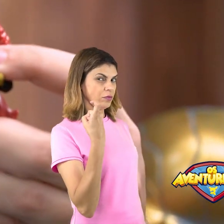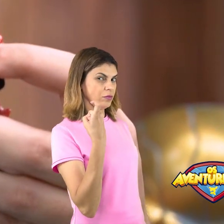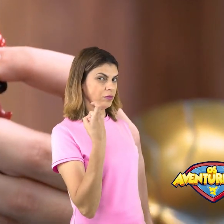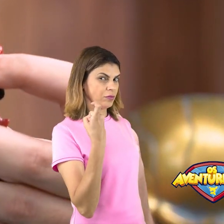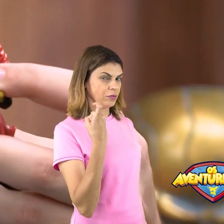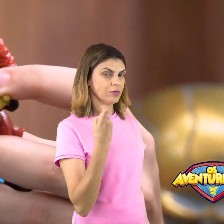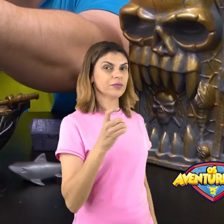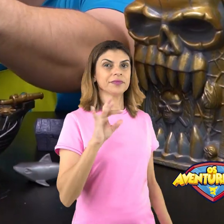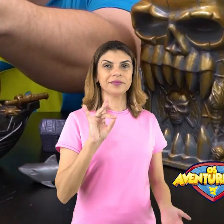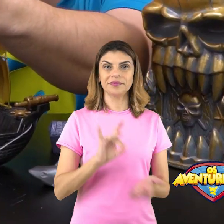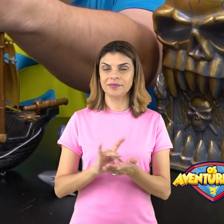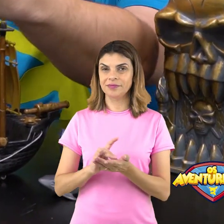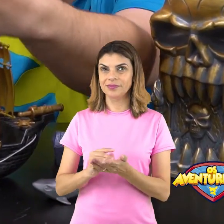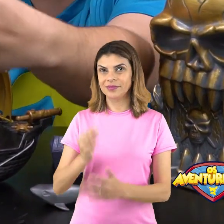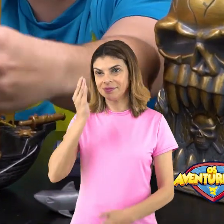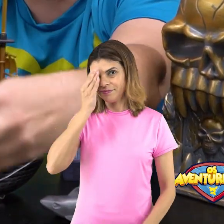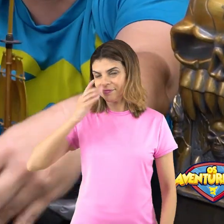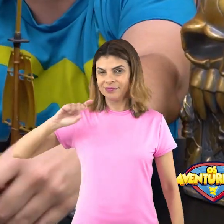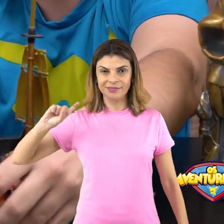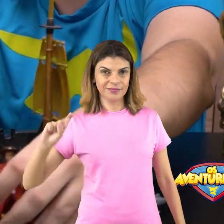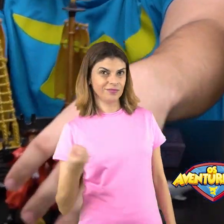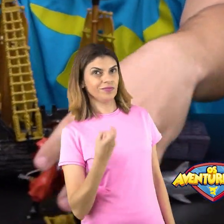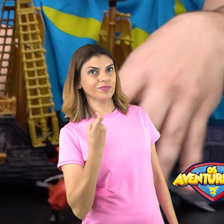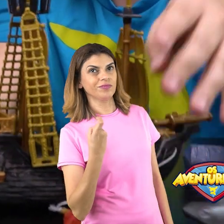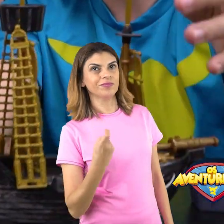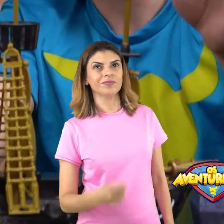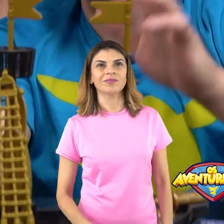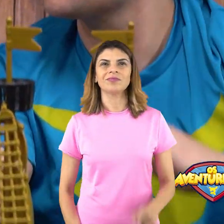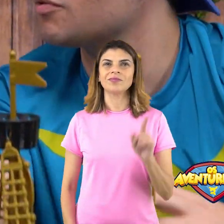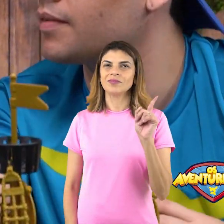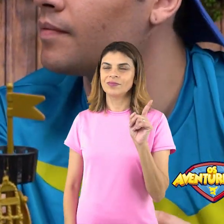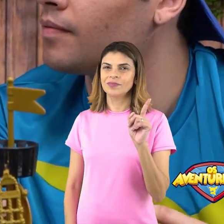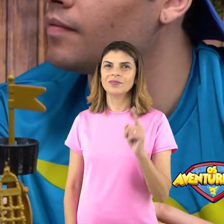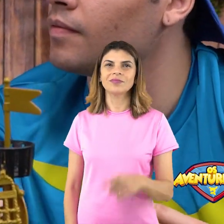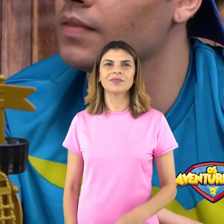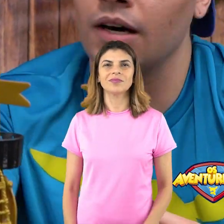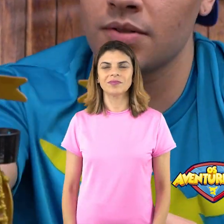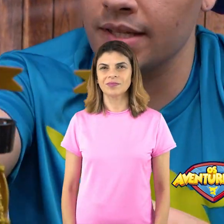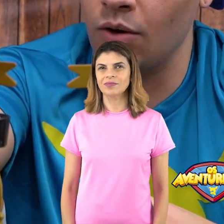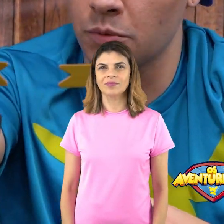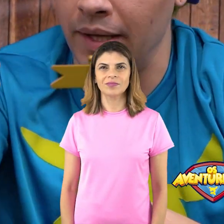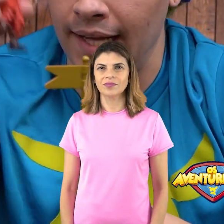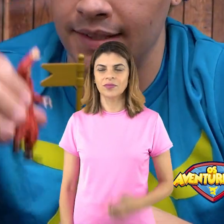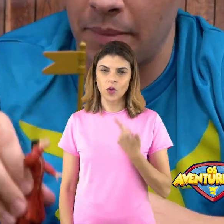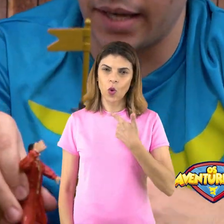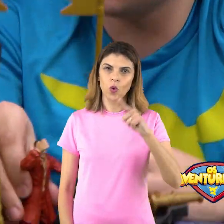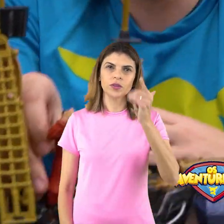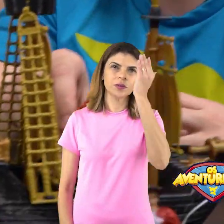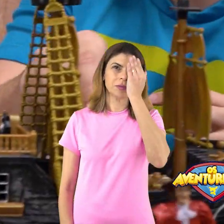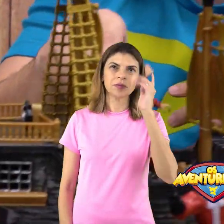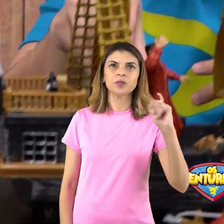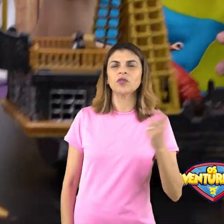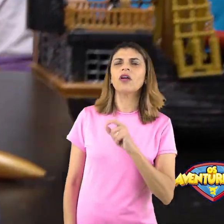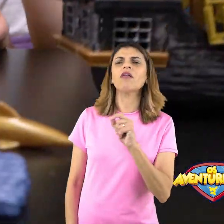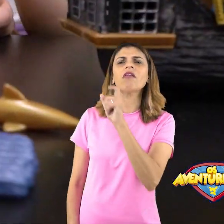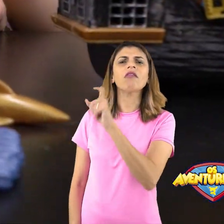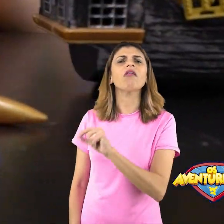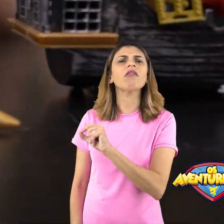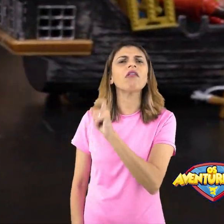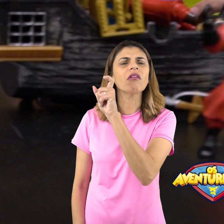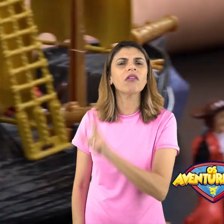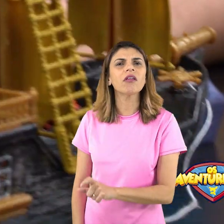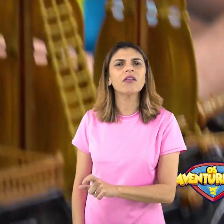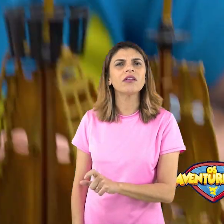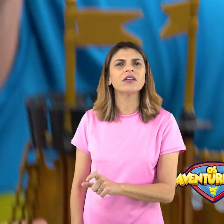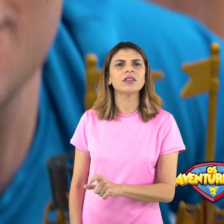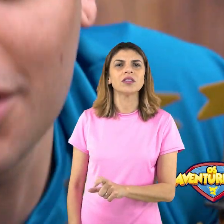Capitão Gancho, na verdade. Ele realmente tem um gancho na mão. Acho que esse aqui é o Jack Sparrow, não. Deixa eu ver. Não, esse aqui é outro pirata esse também. Esse aqui é quem? Quem é esse aqui? O zumbi do